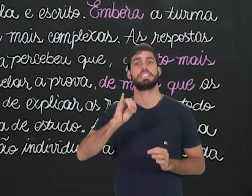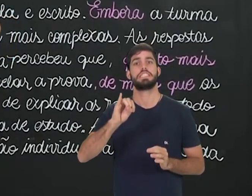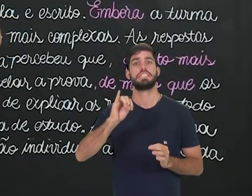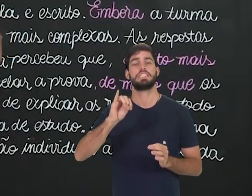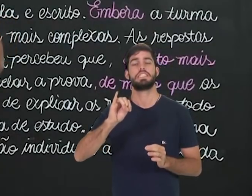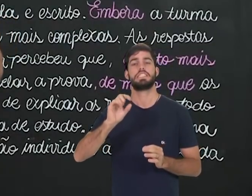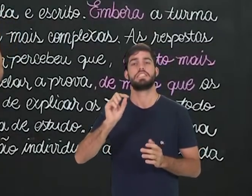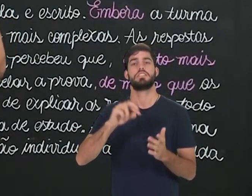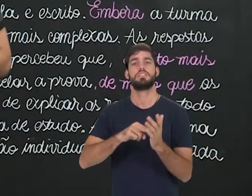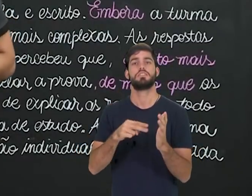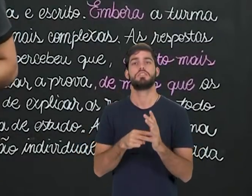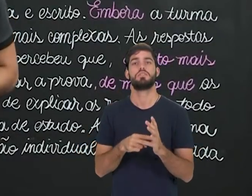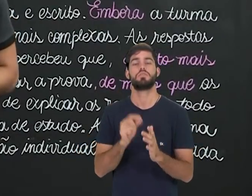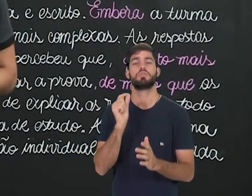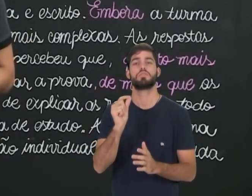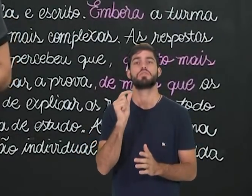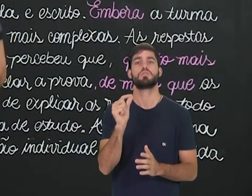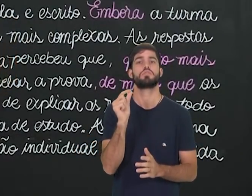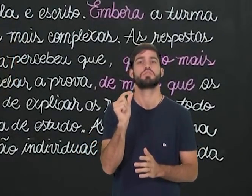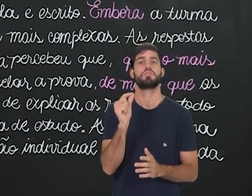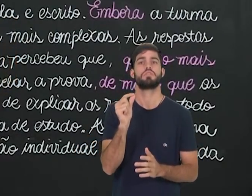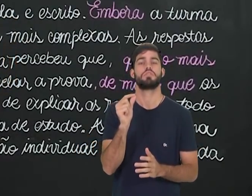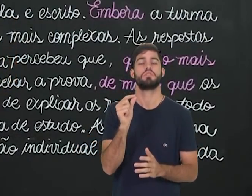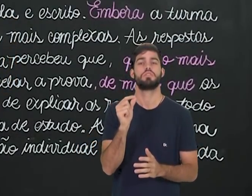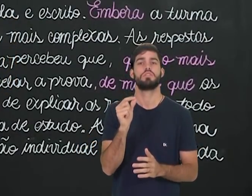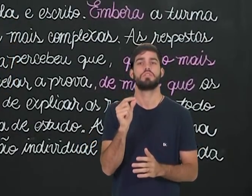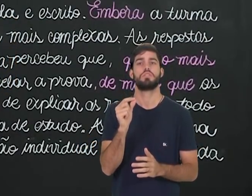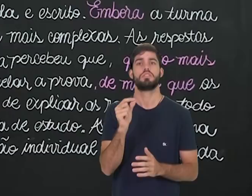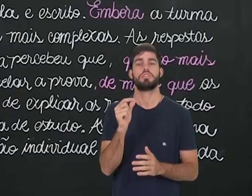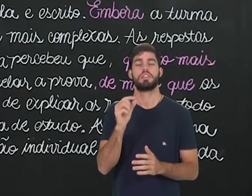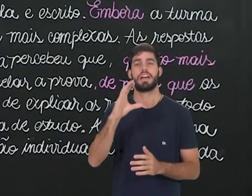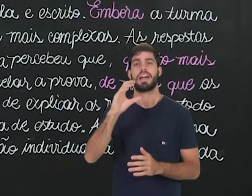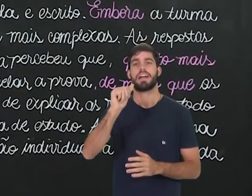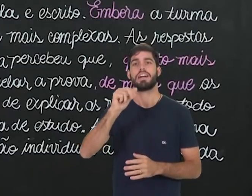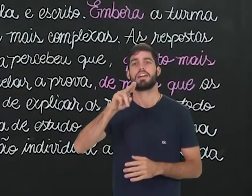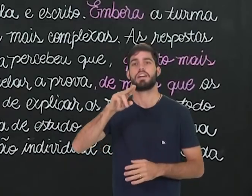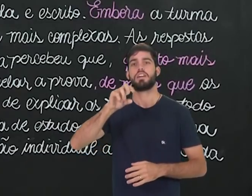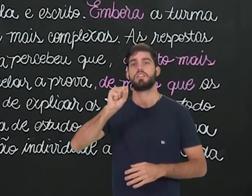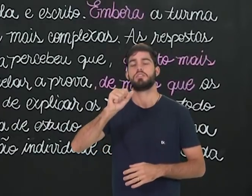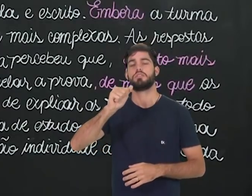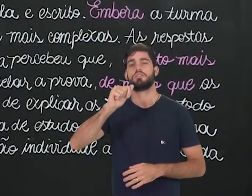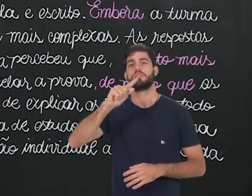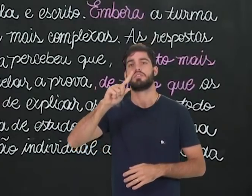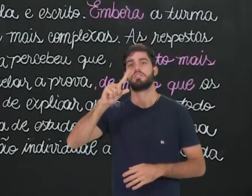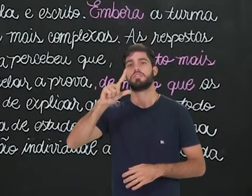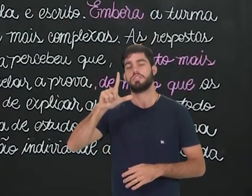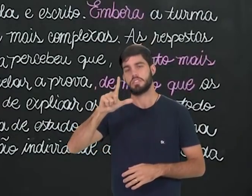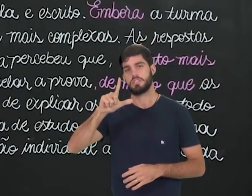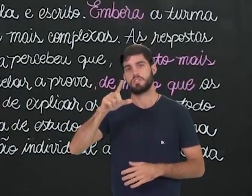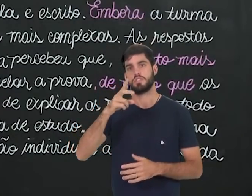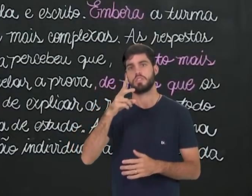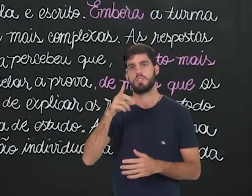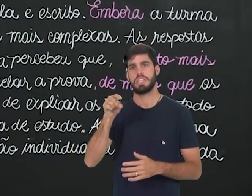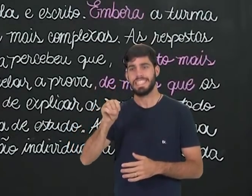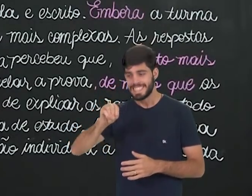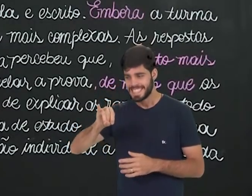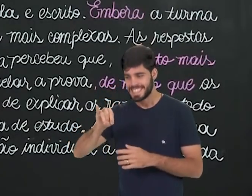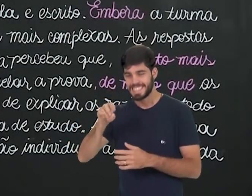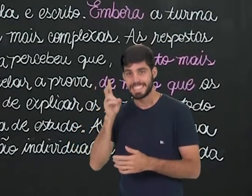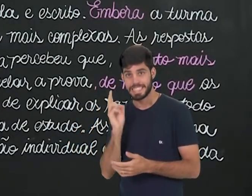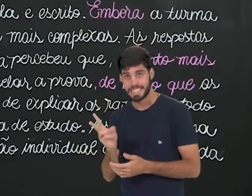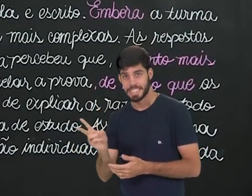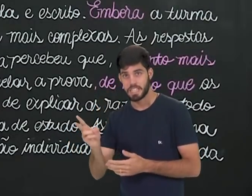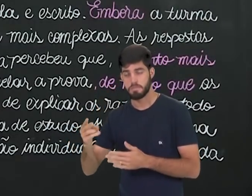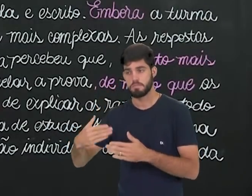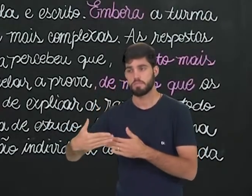funcionando indicando uma oração subordinada adverbial causal, ou seja, não decore que o se vai ser sempre